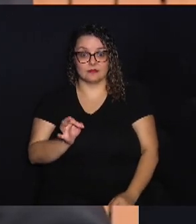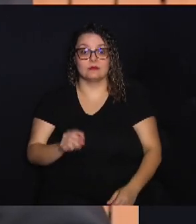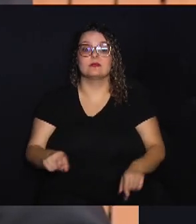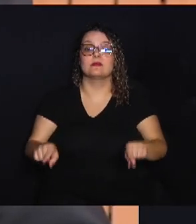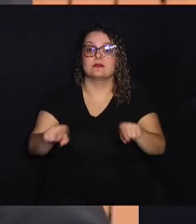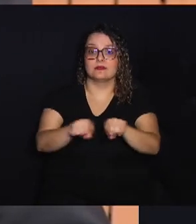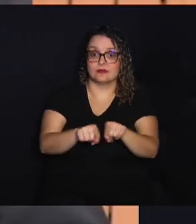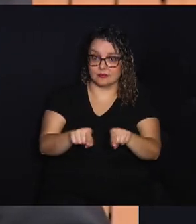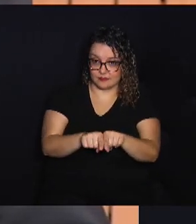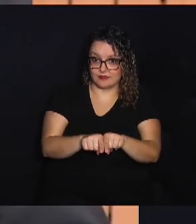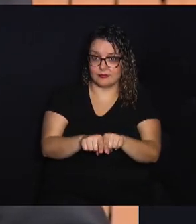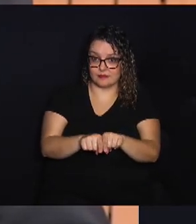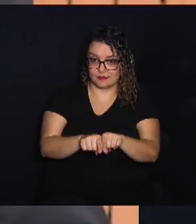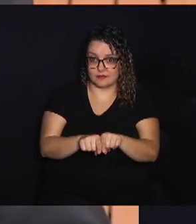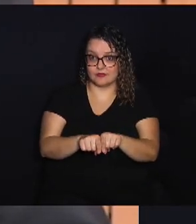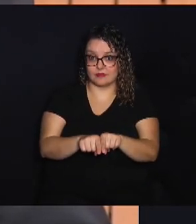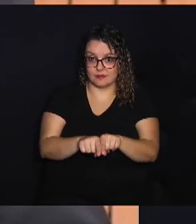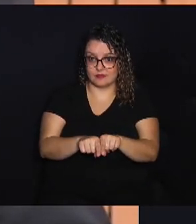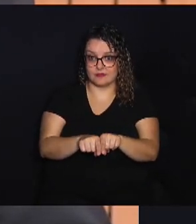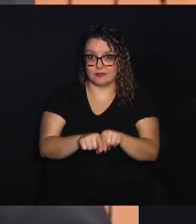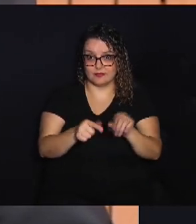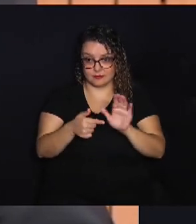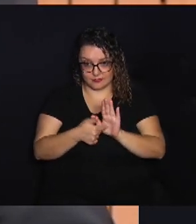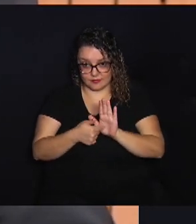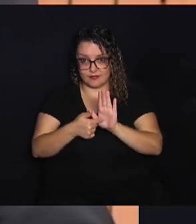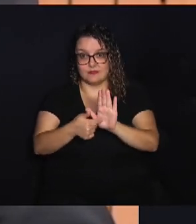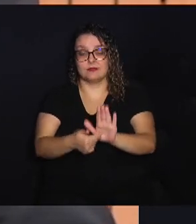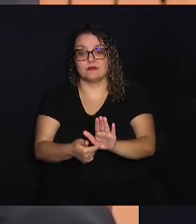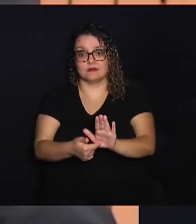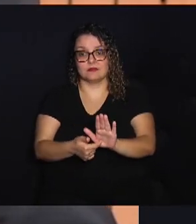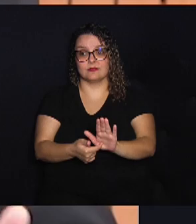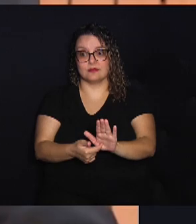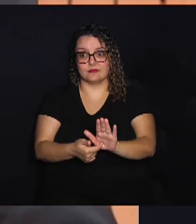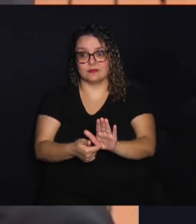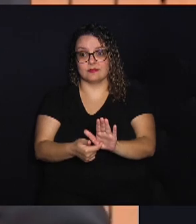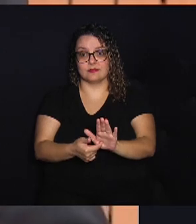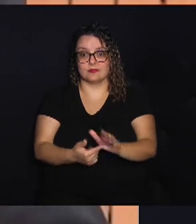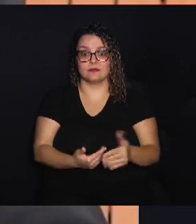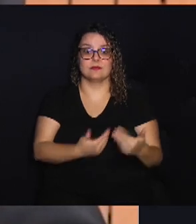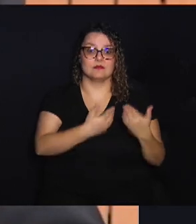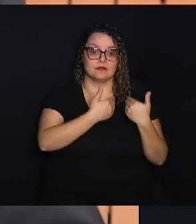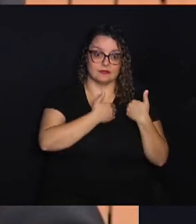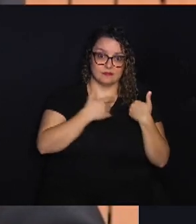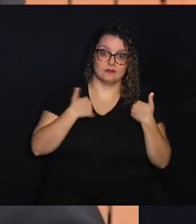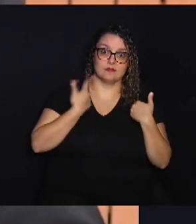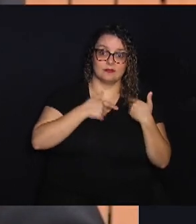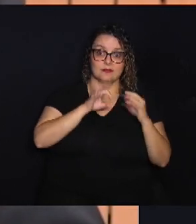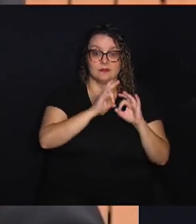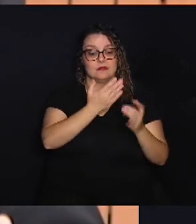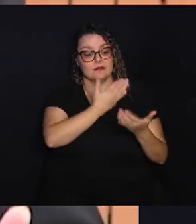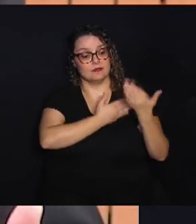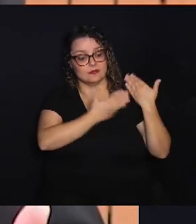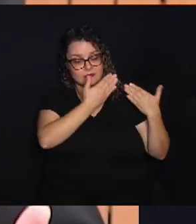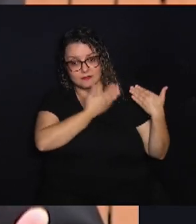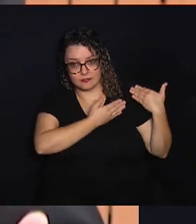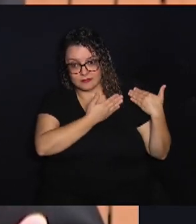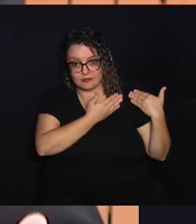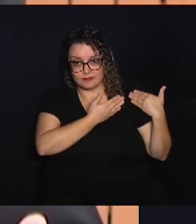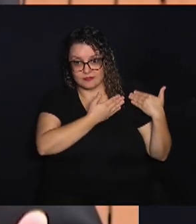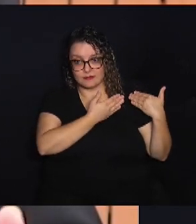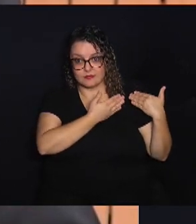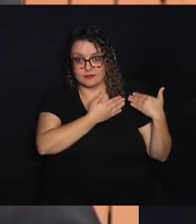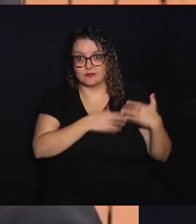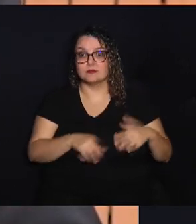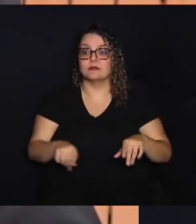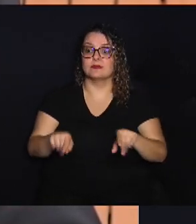também uma demonstração de respeito às nossas ancestralidades,